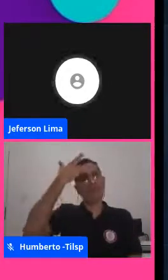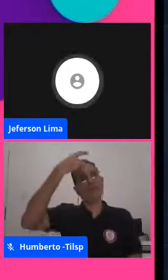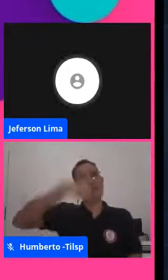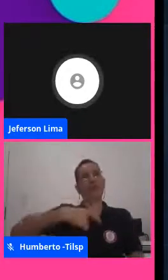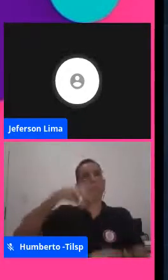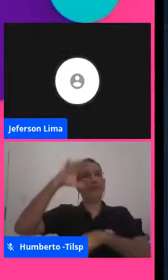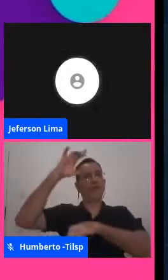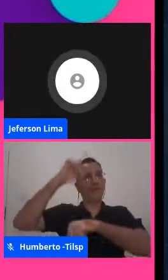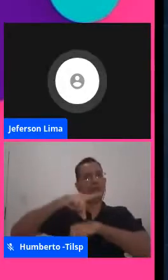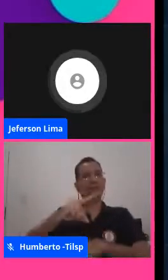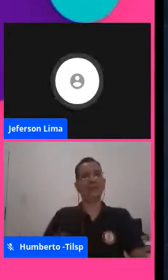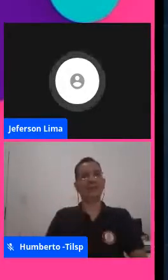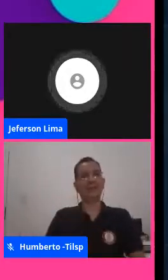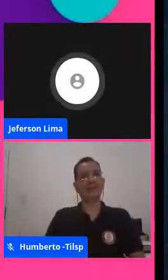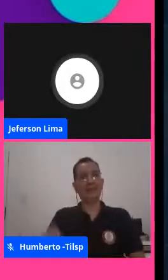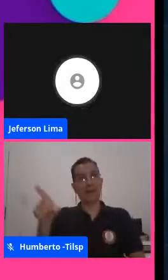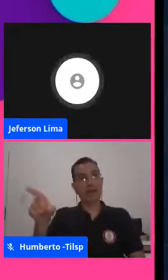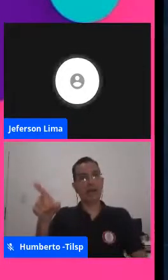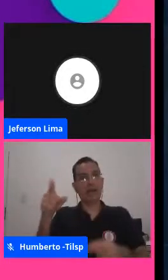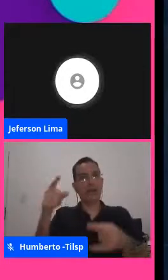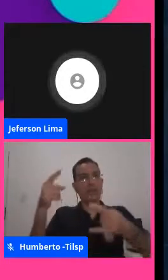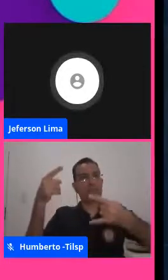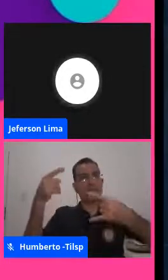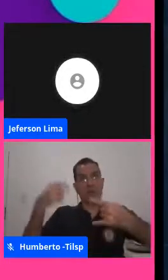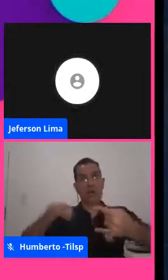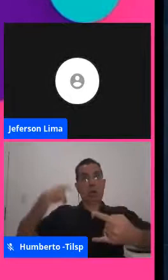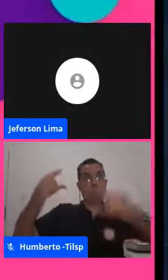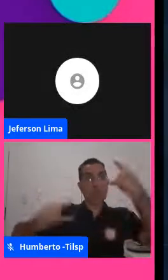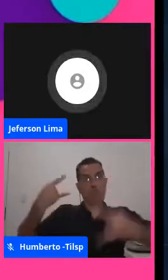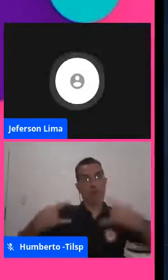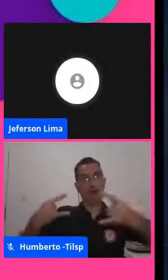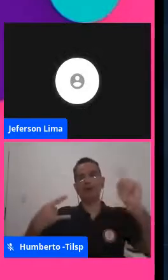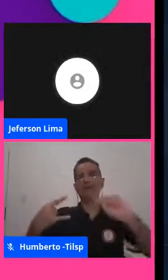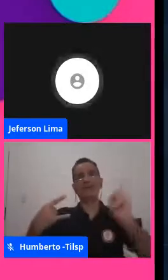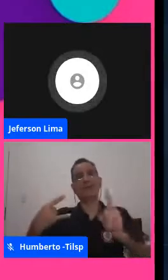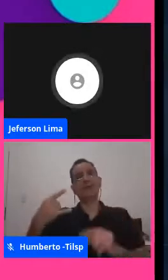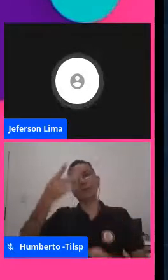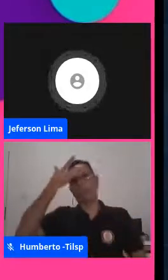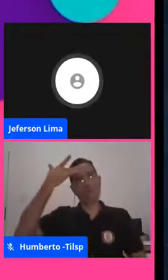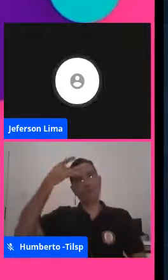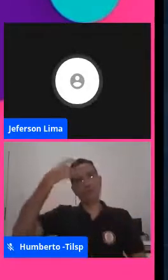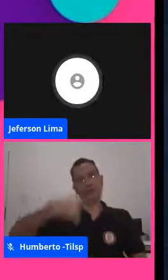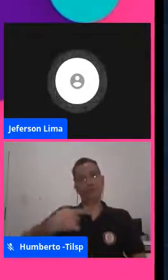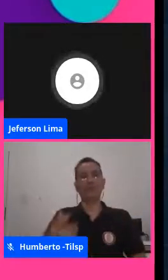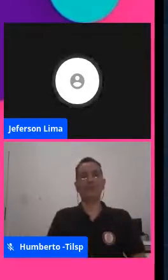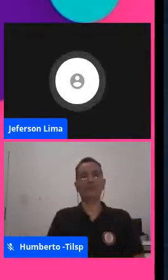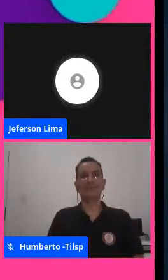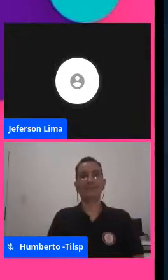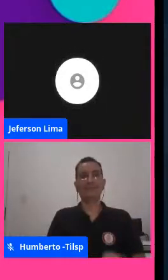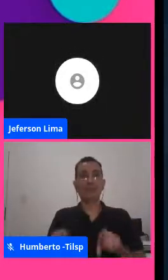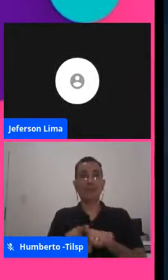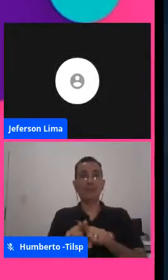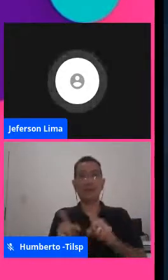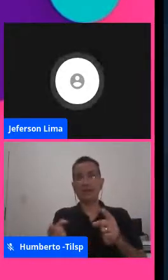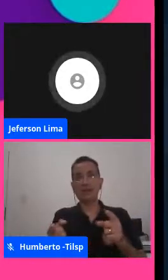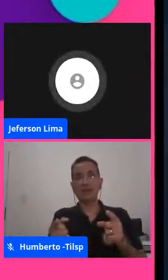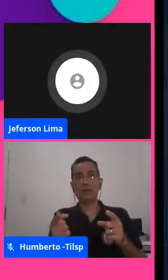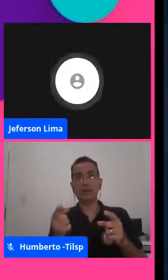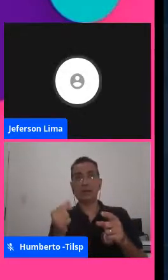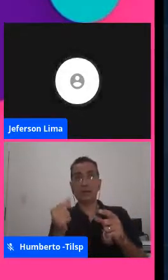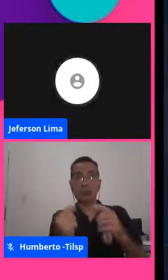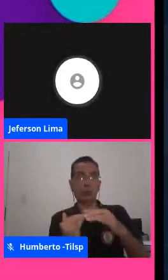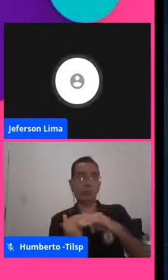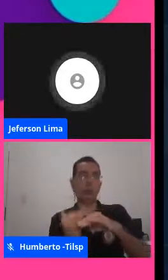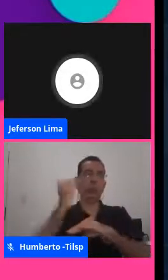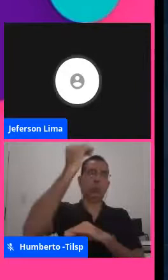cobrança indevida aí, e até mesmo um aumento de preço futuramente, como você também evita, né, surpresa no final do mês. É, até